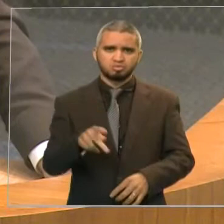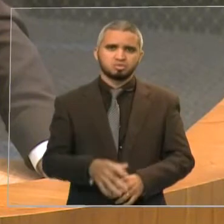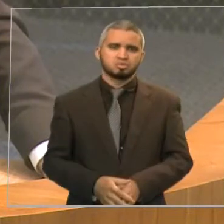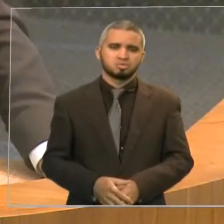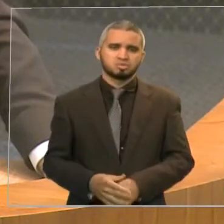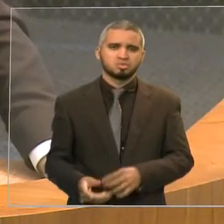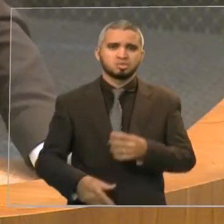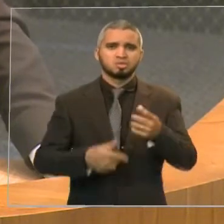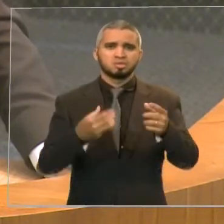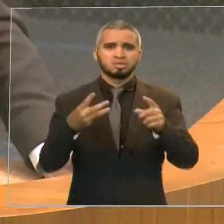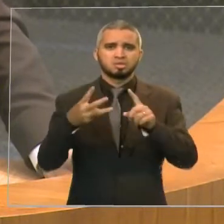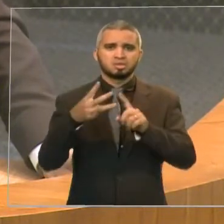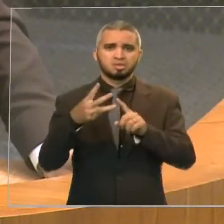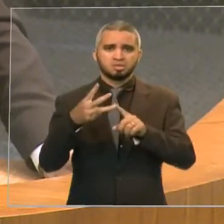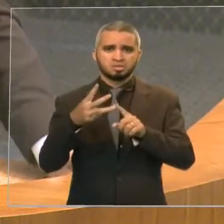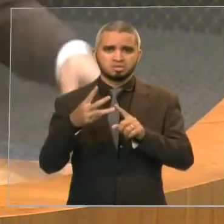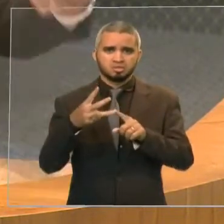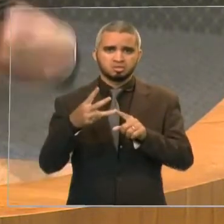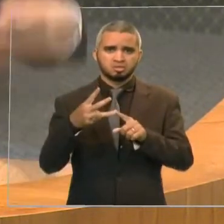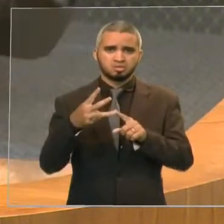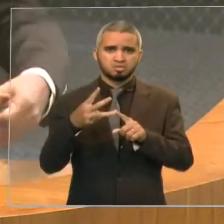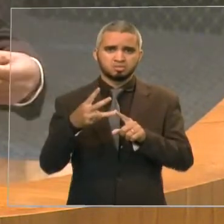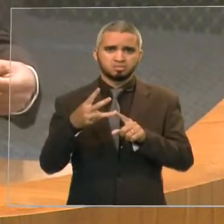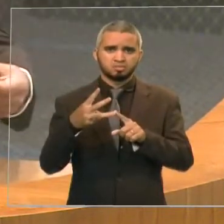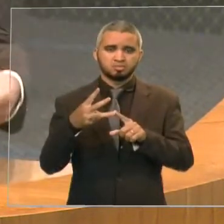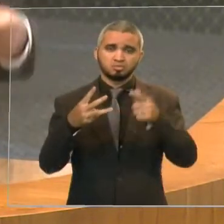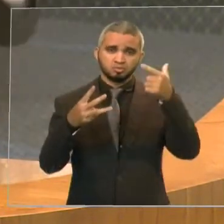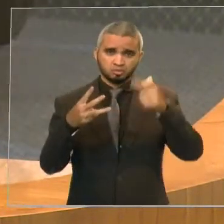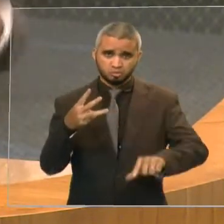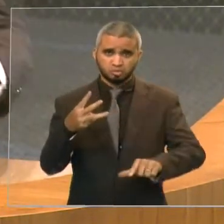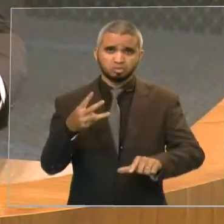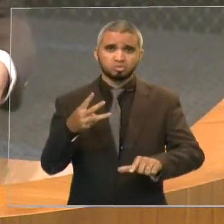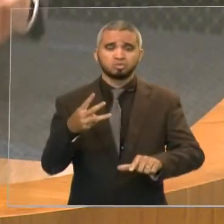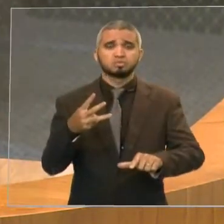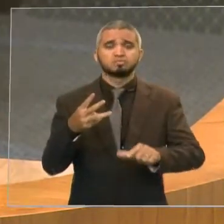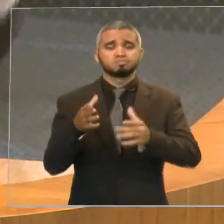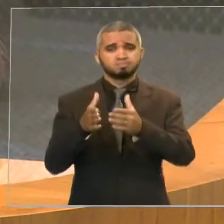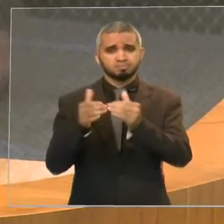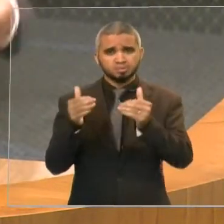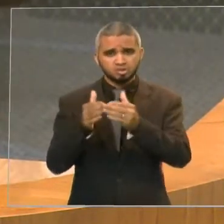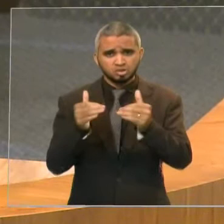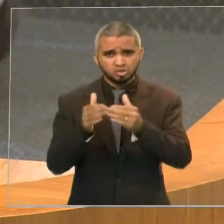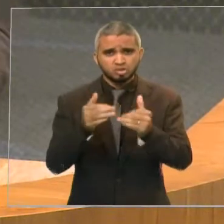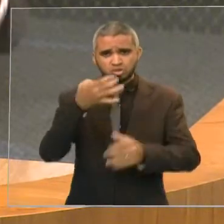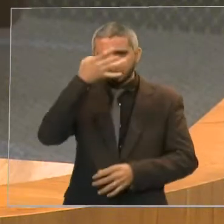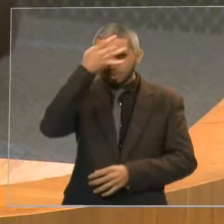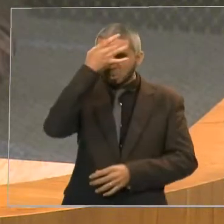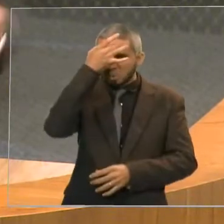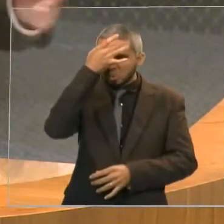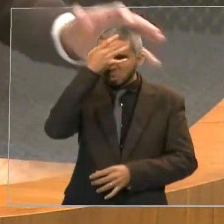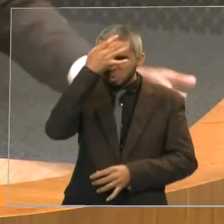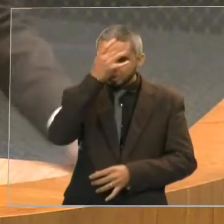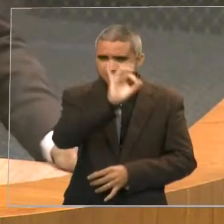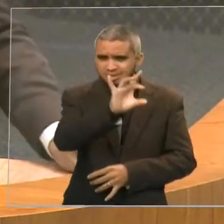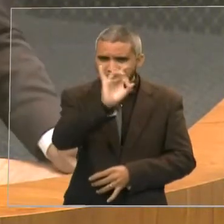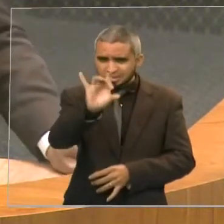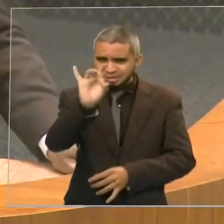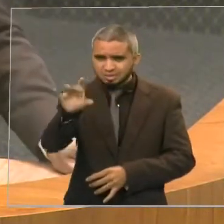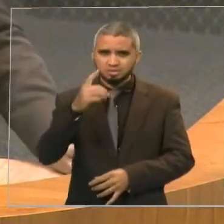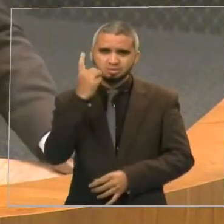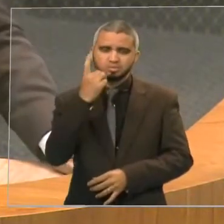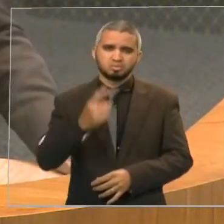Terceiro e último, mais uma vez, apelar à consciência de cada deputado que está aqui hoje,